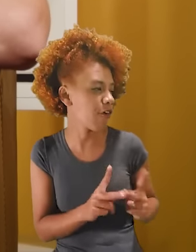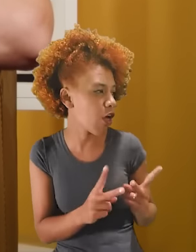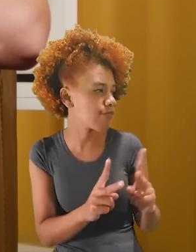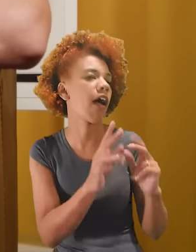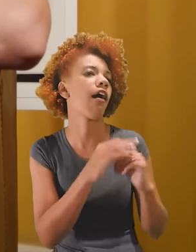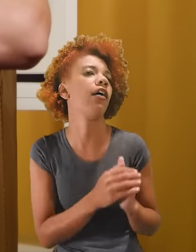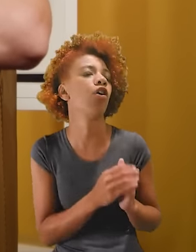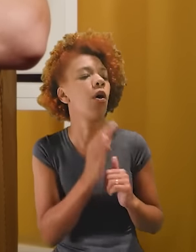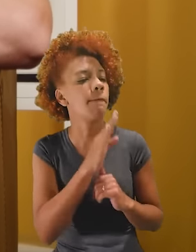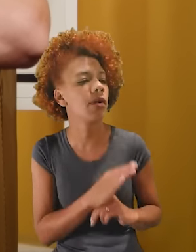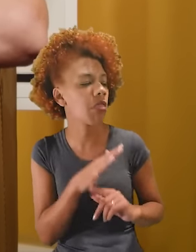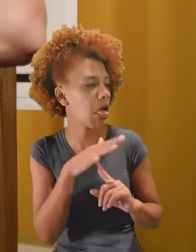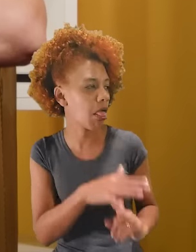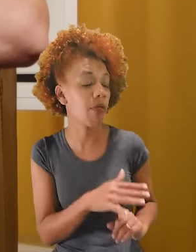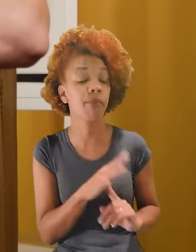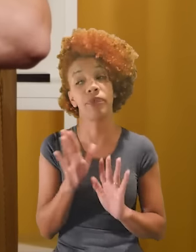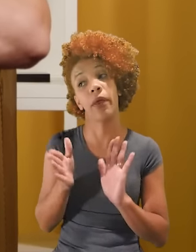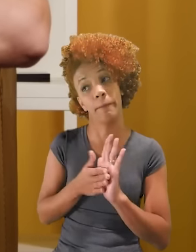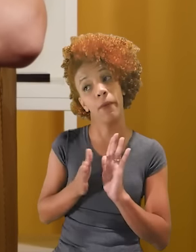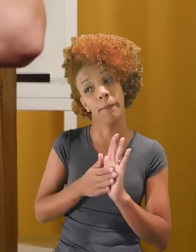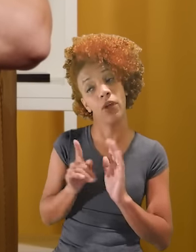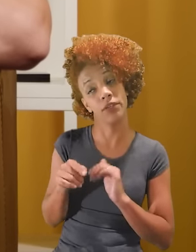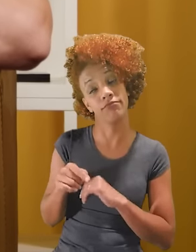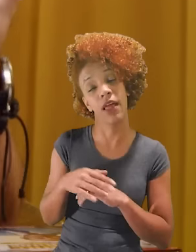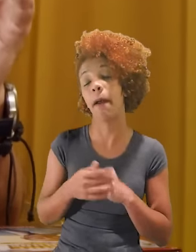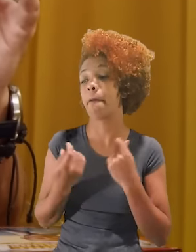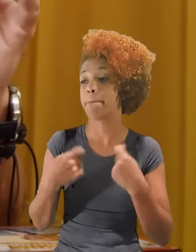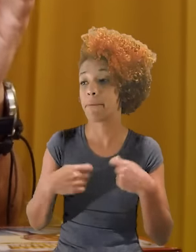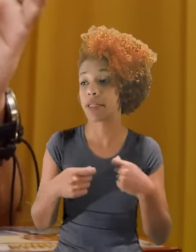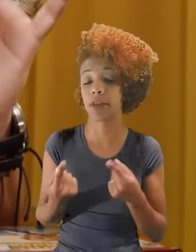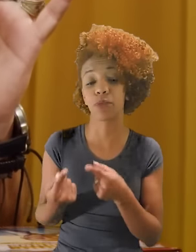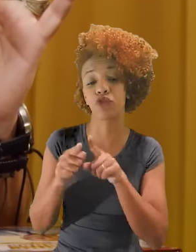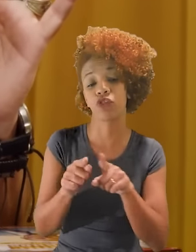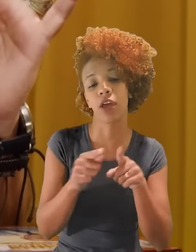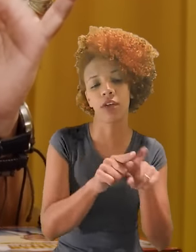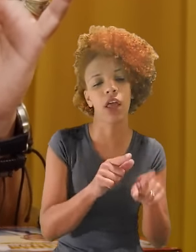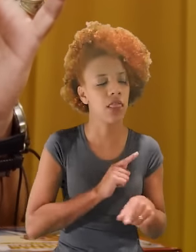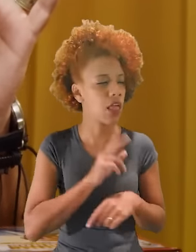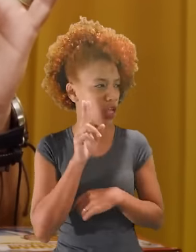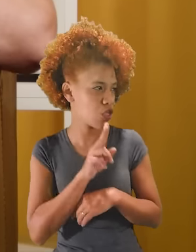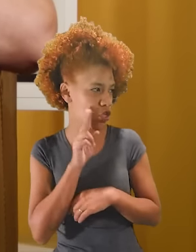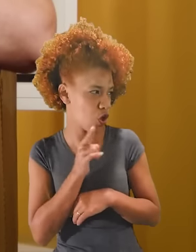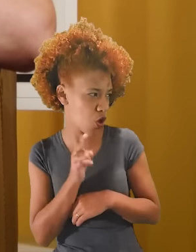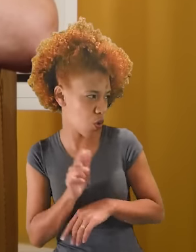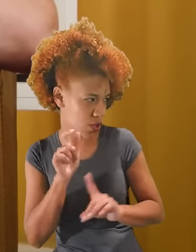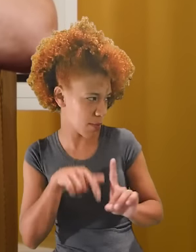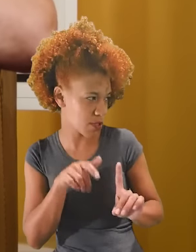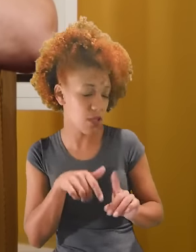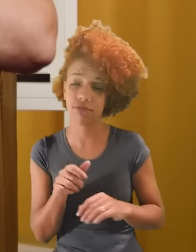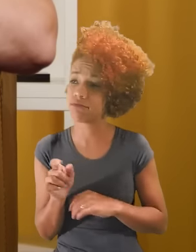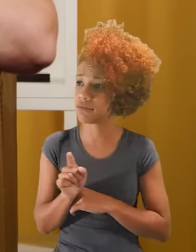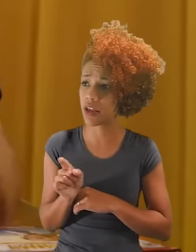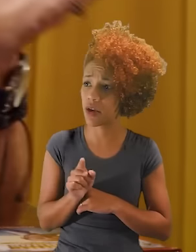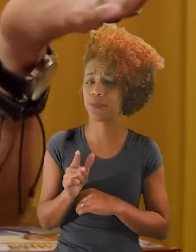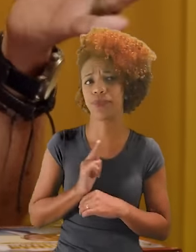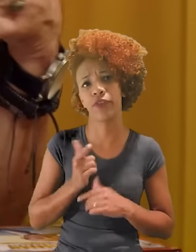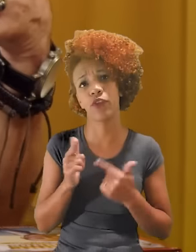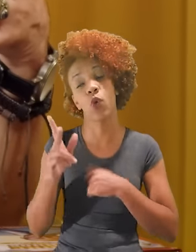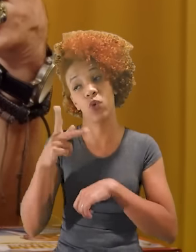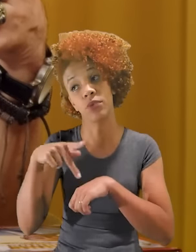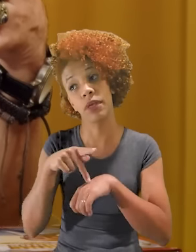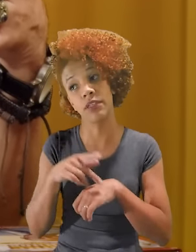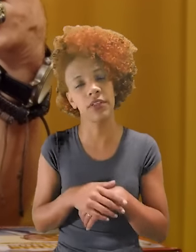ser valorizado, pro Brasil não ficar no país... A ideia era essa, precisamos de aliados. E tinha outra história relacionada com outros personagens? Não, teve